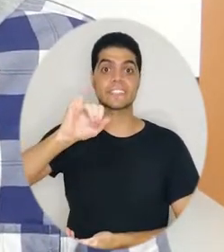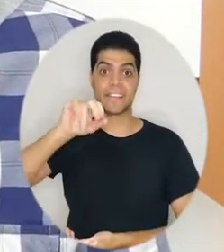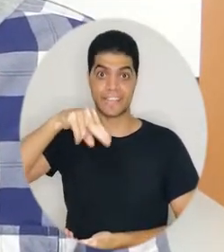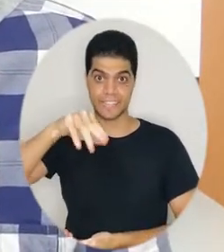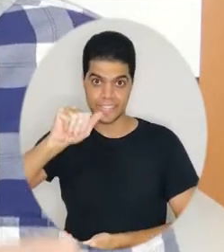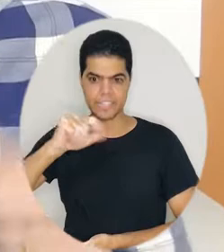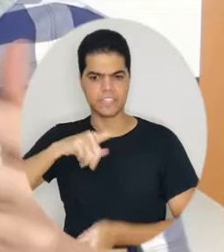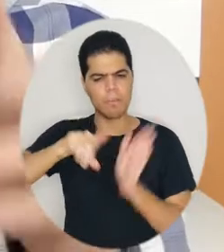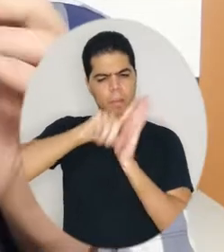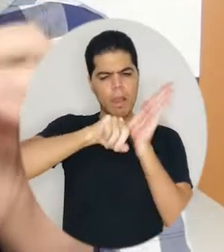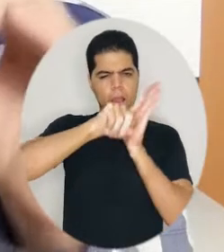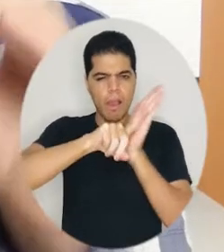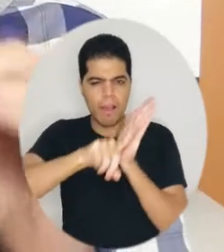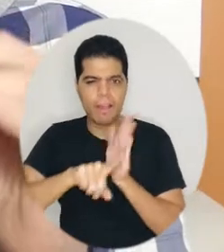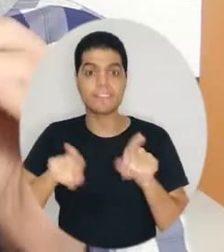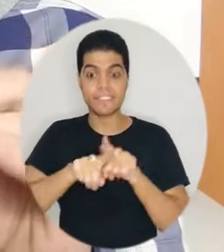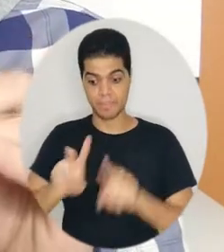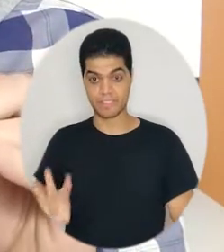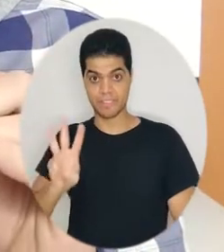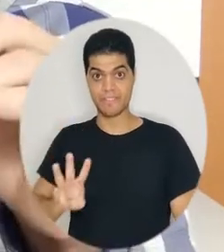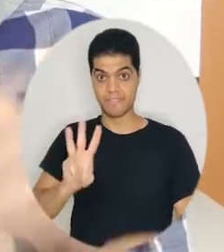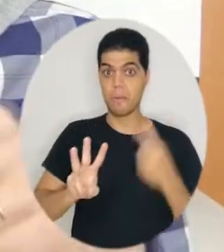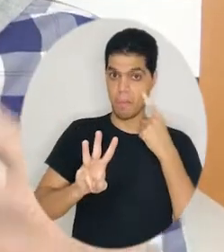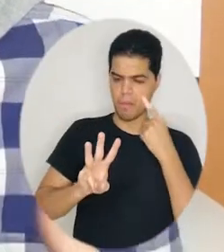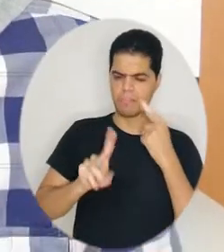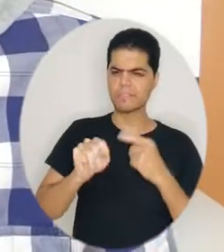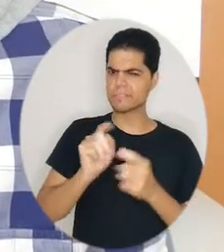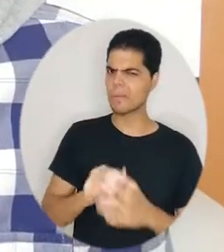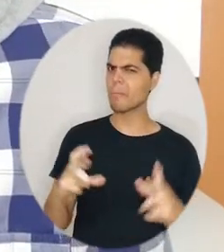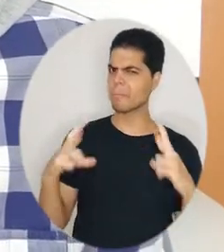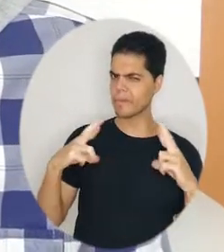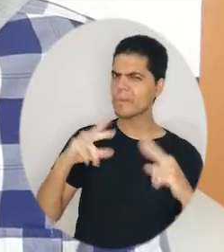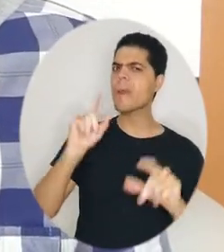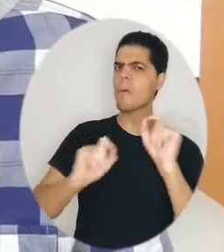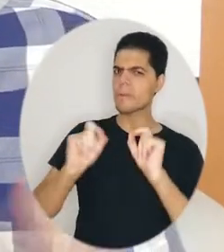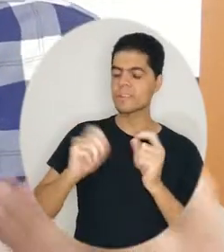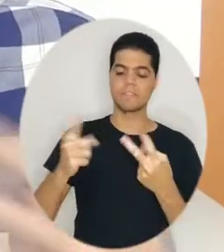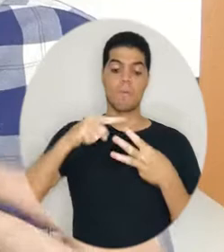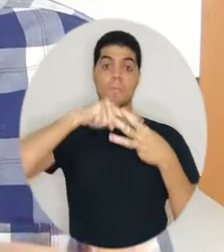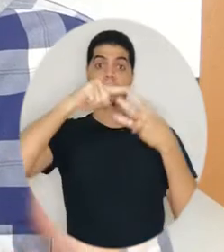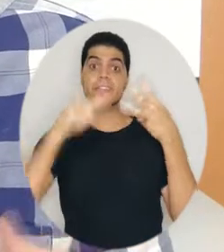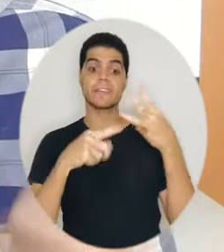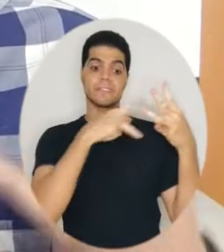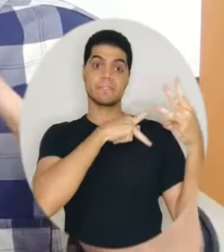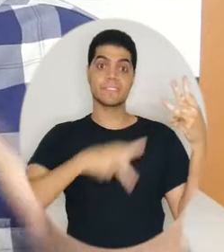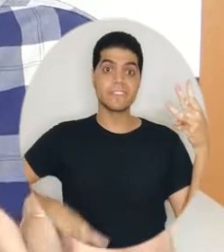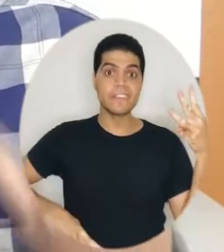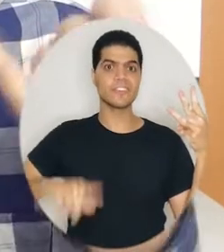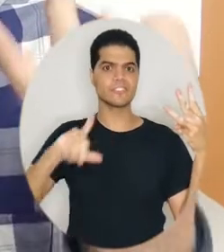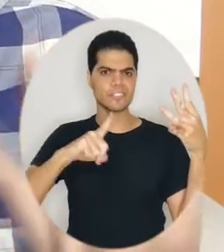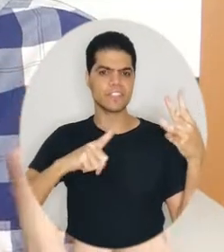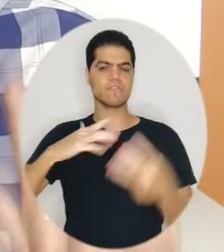linkado aqui embaixo também lembra de uma coisa bastante peculiar os três presidentes do governo militar que tinham até então